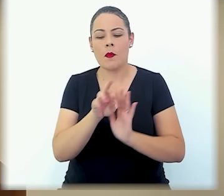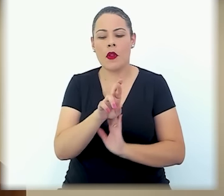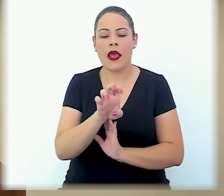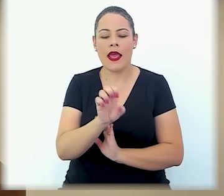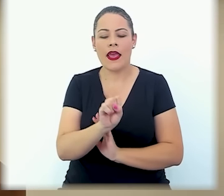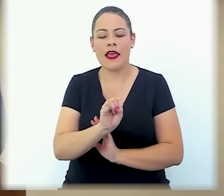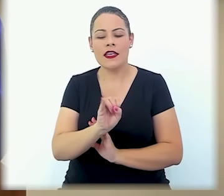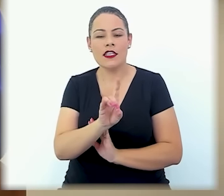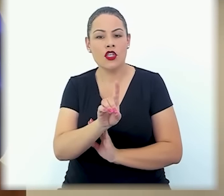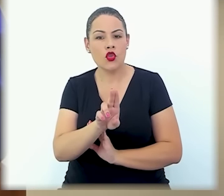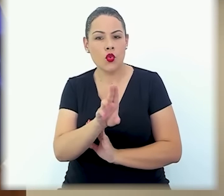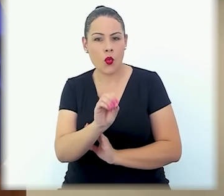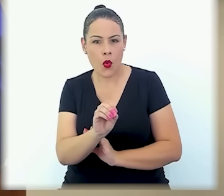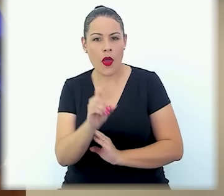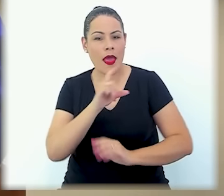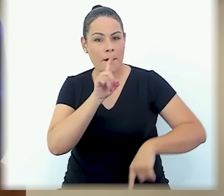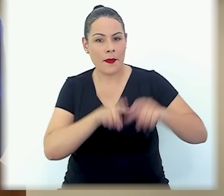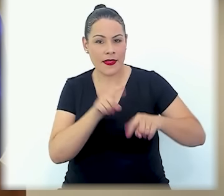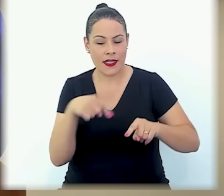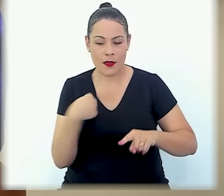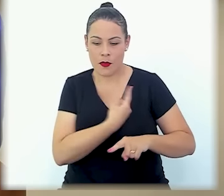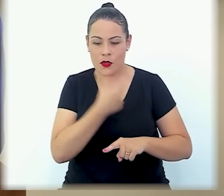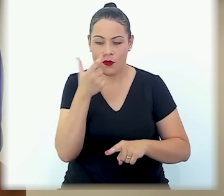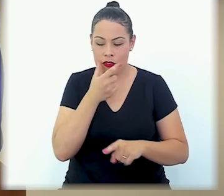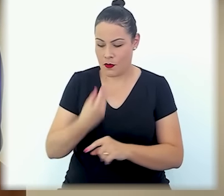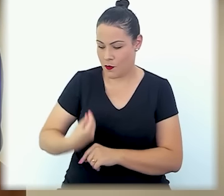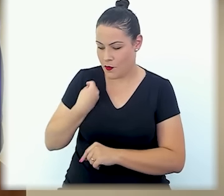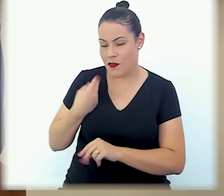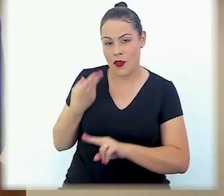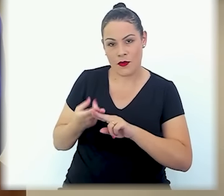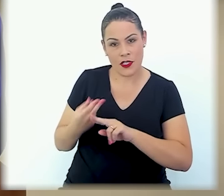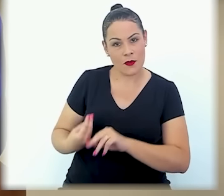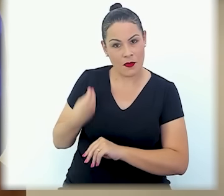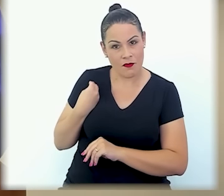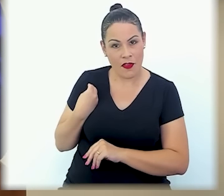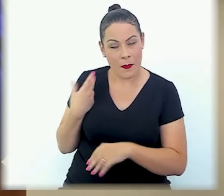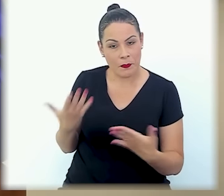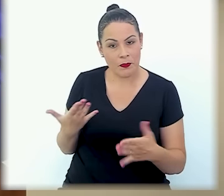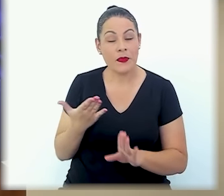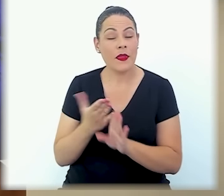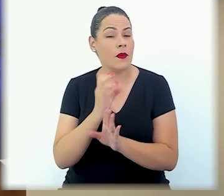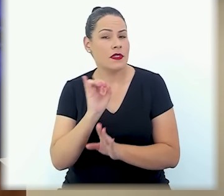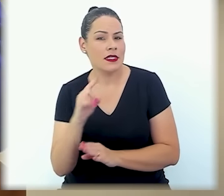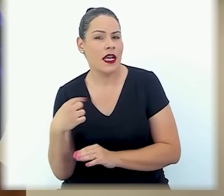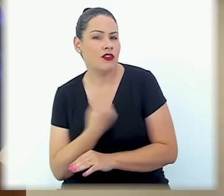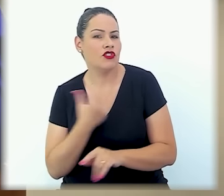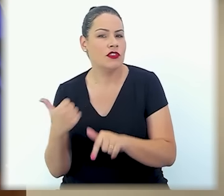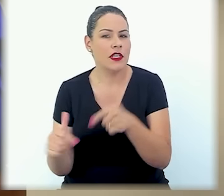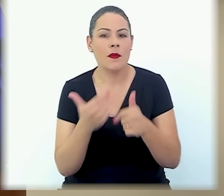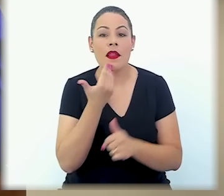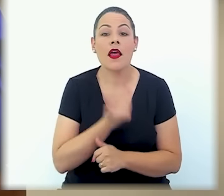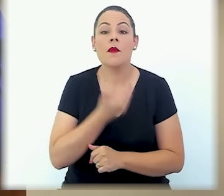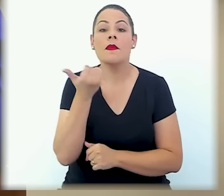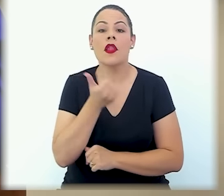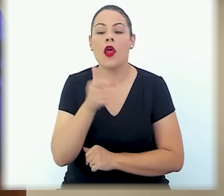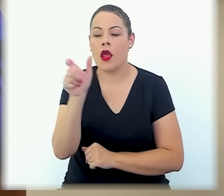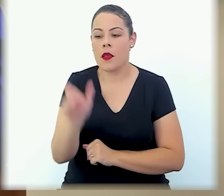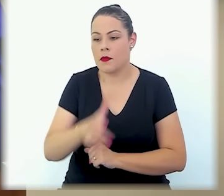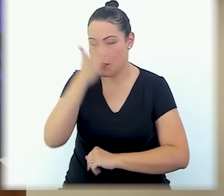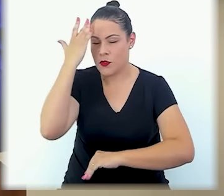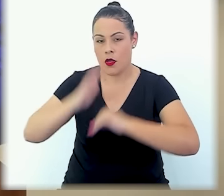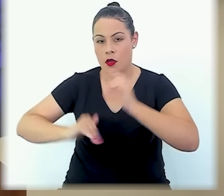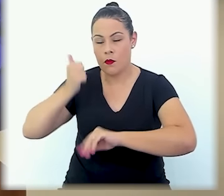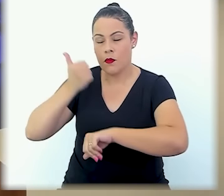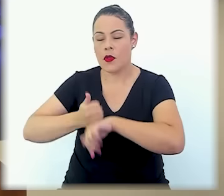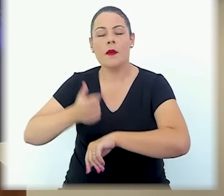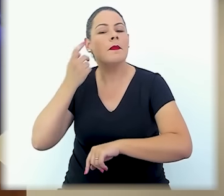são resíduos, né, são matéria para nós que nós vivemos. Então, assim, se a gente trabalhar melhor o trabalho dos catadores no